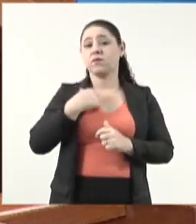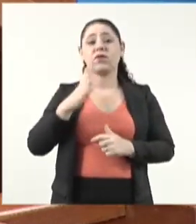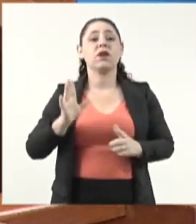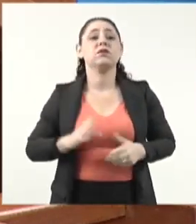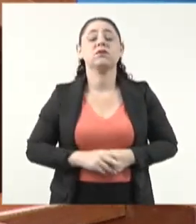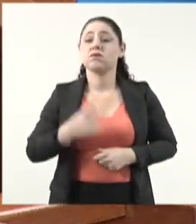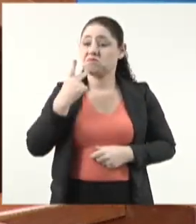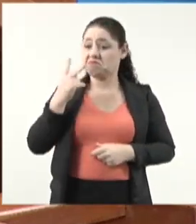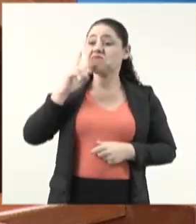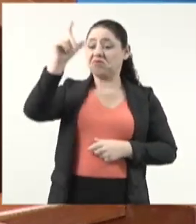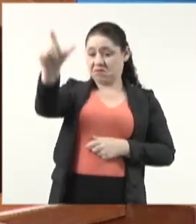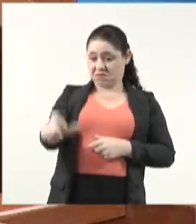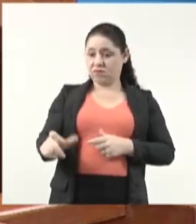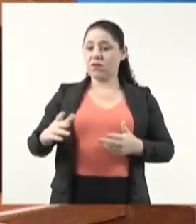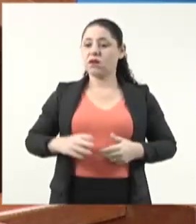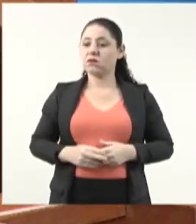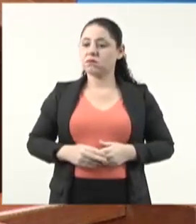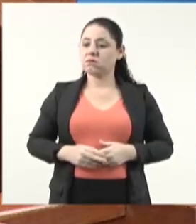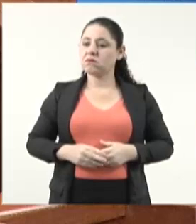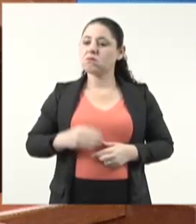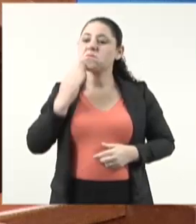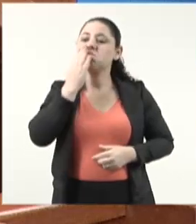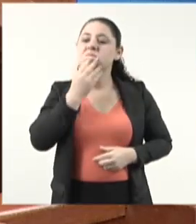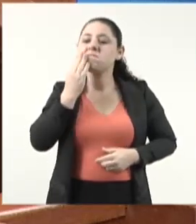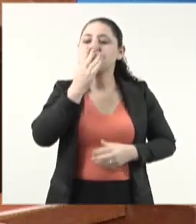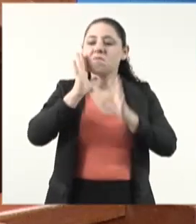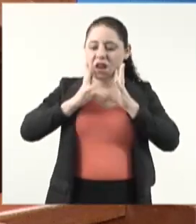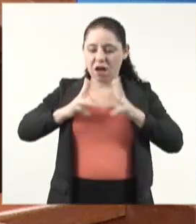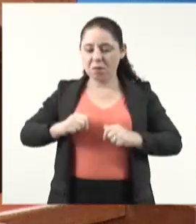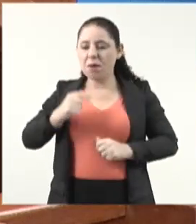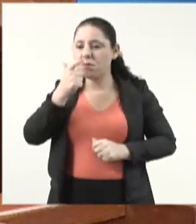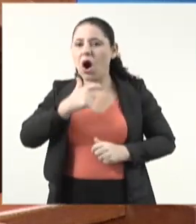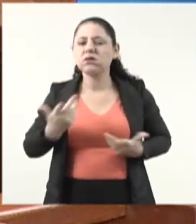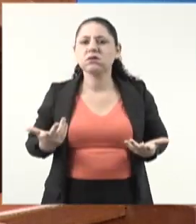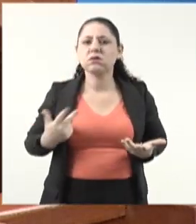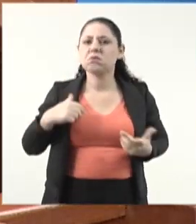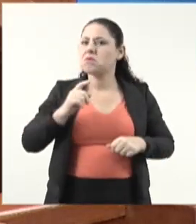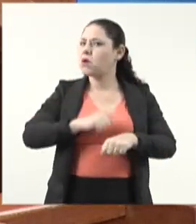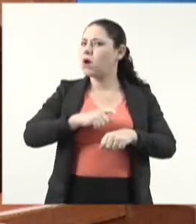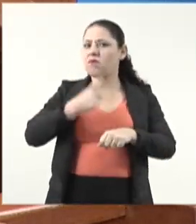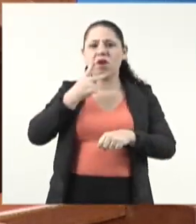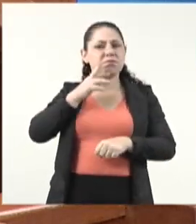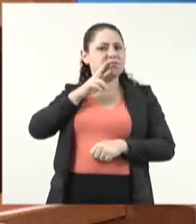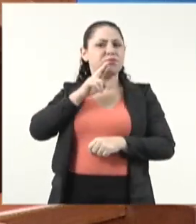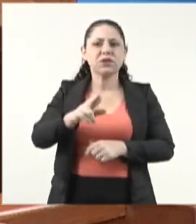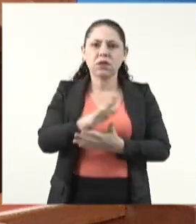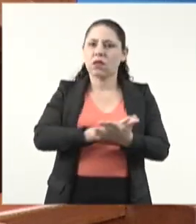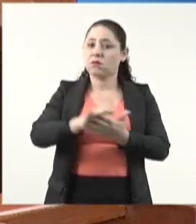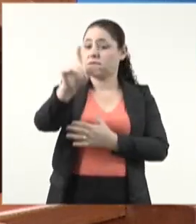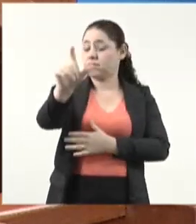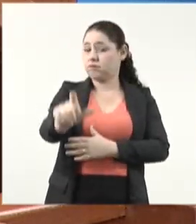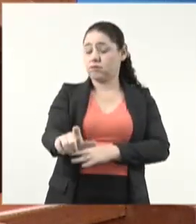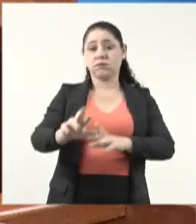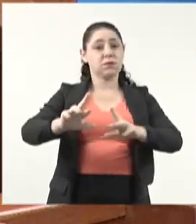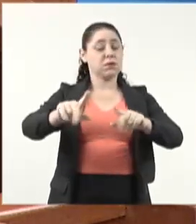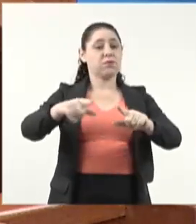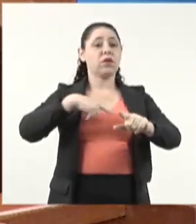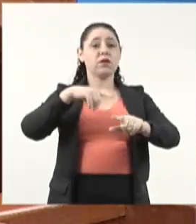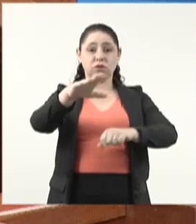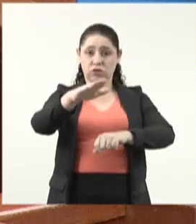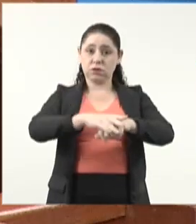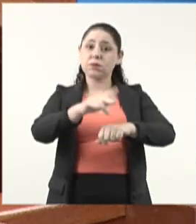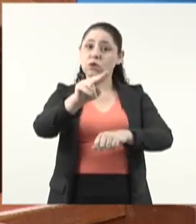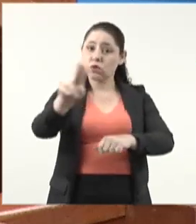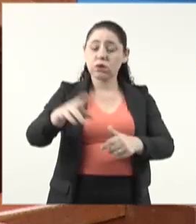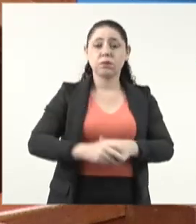me referir a ele, eu deveria lavar a minha boca, sendo que em nenhum momento eu fiz agressão à pessoa dele, ao contrário, eu chamei até,